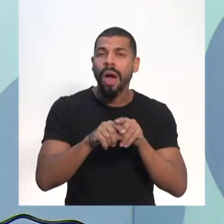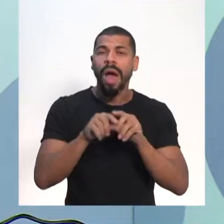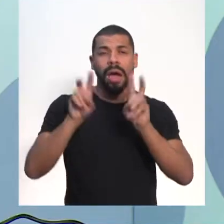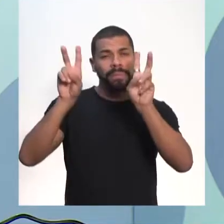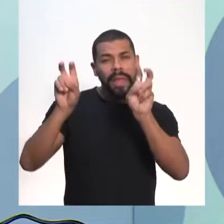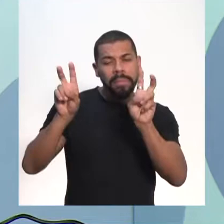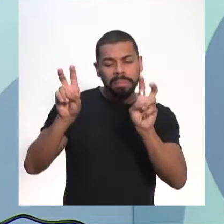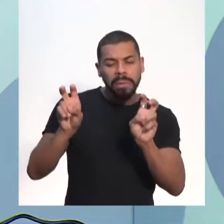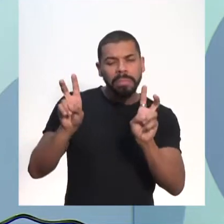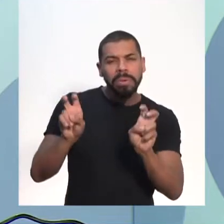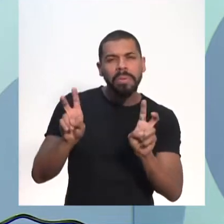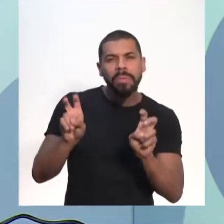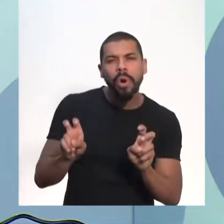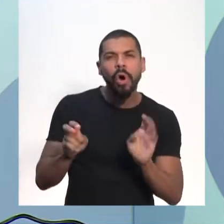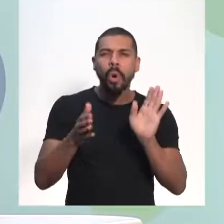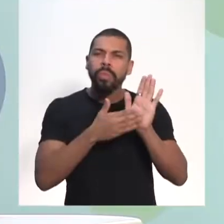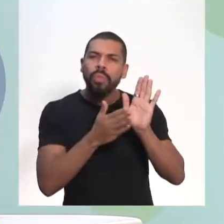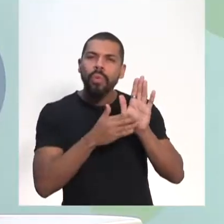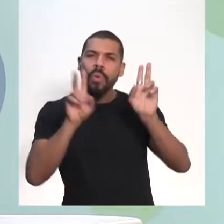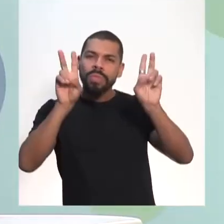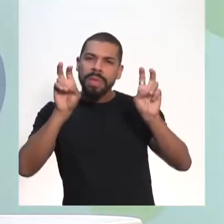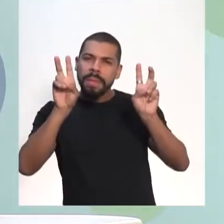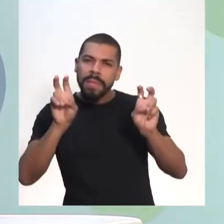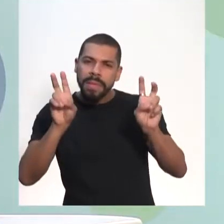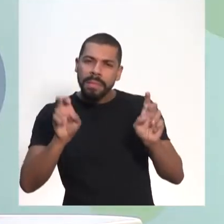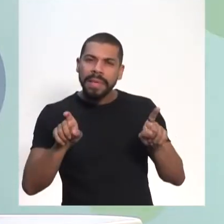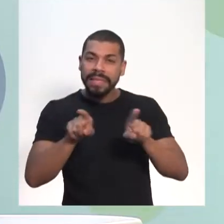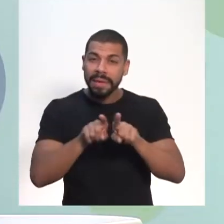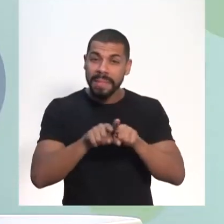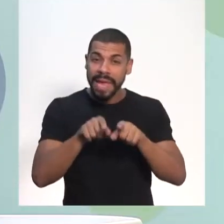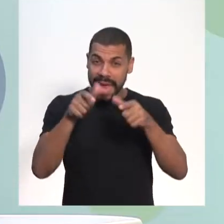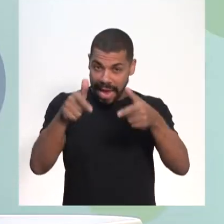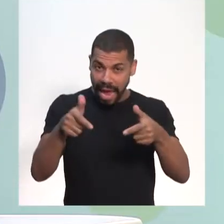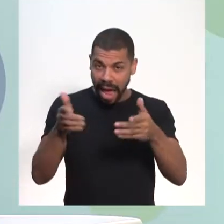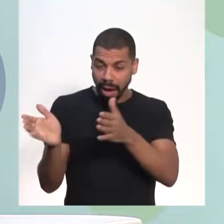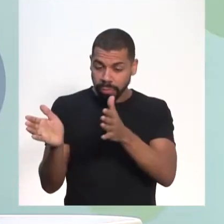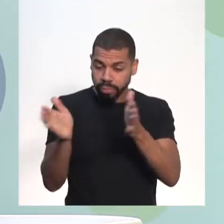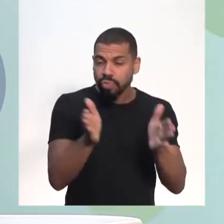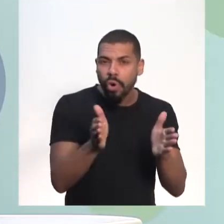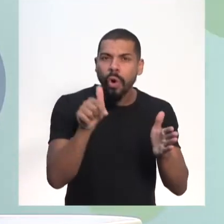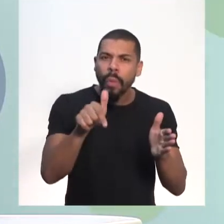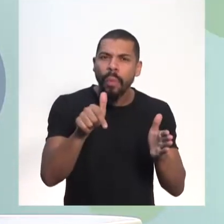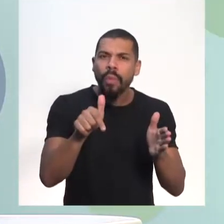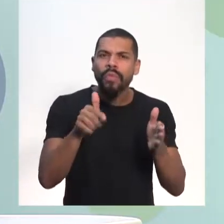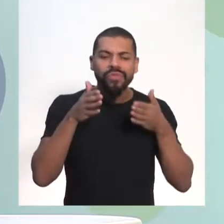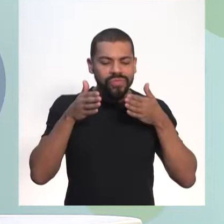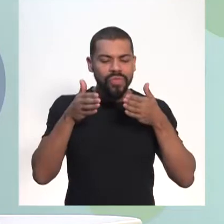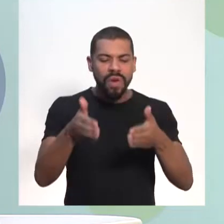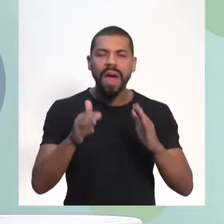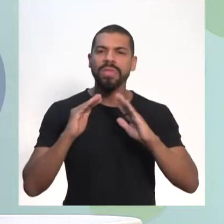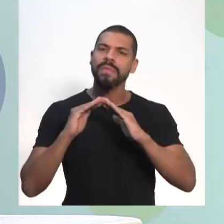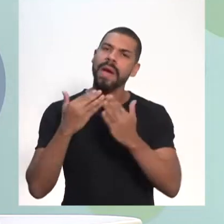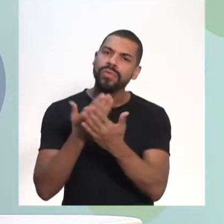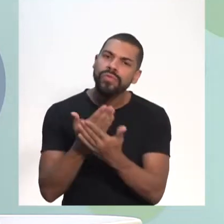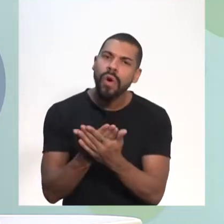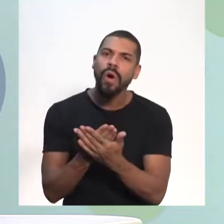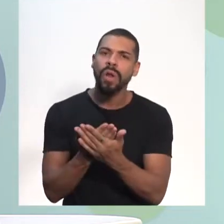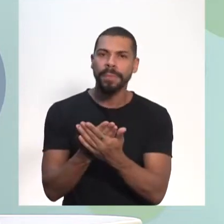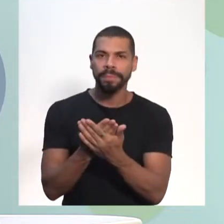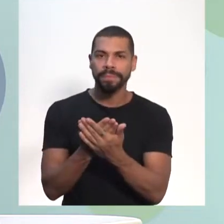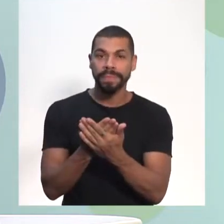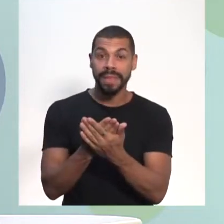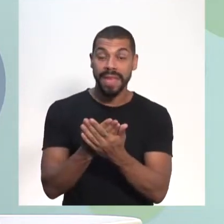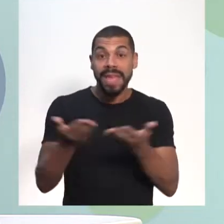com a ampliação do horário, esse espaço, a instituição está dando um